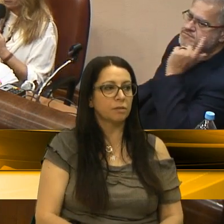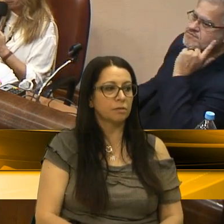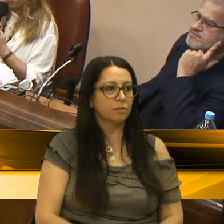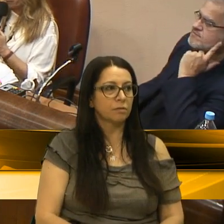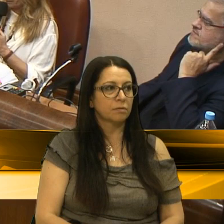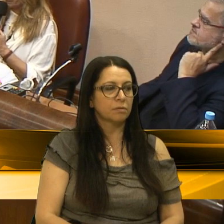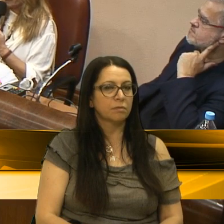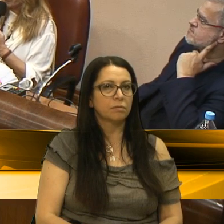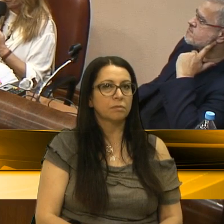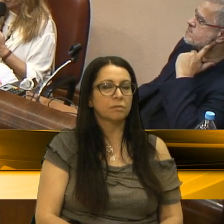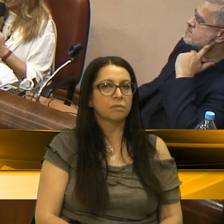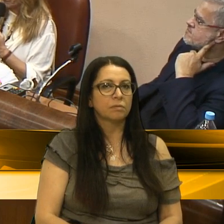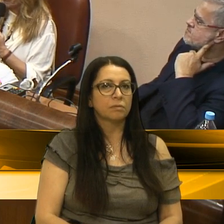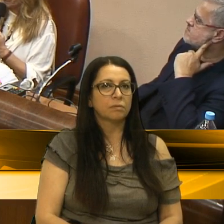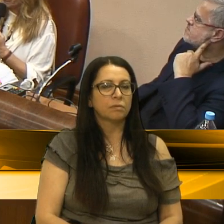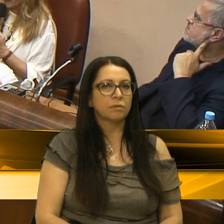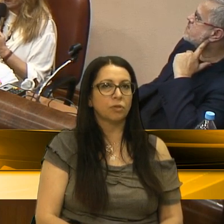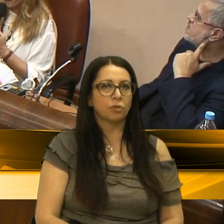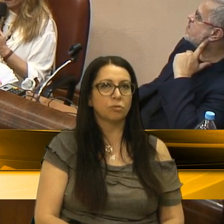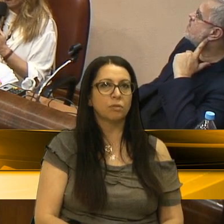Vereadora Paula. Posso continuar.